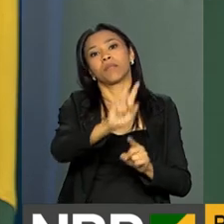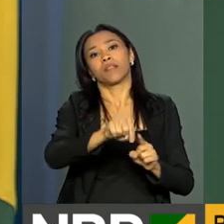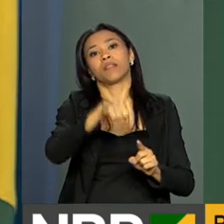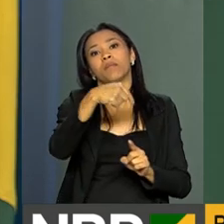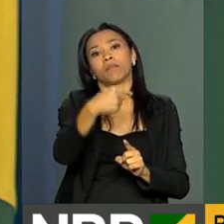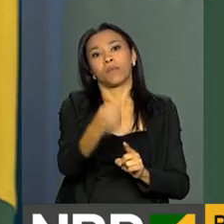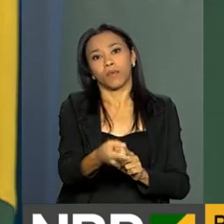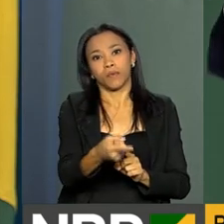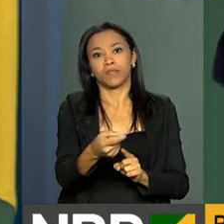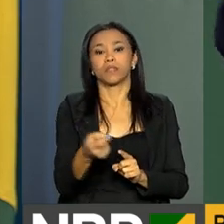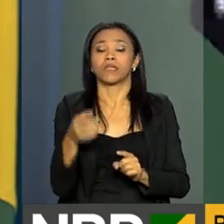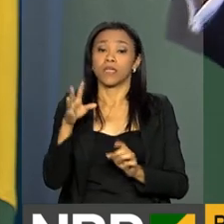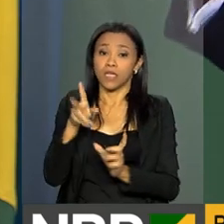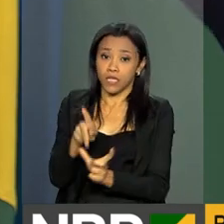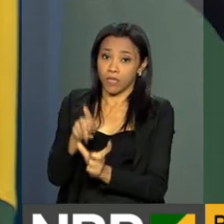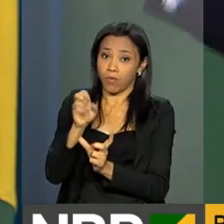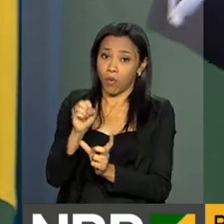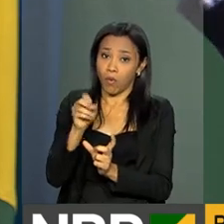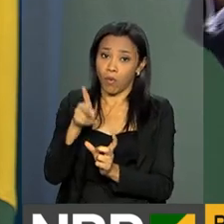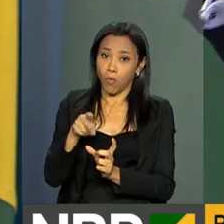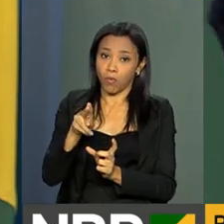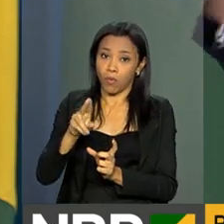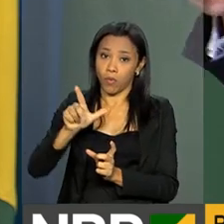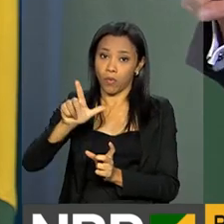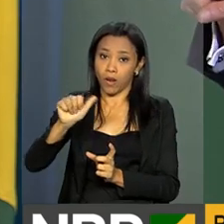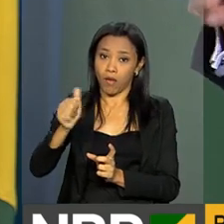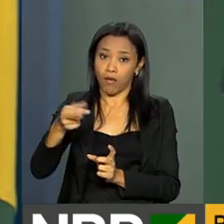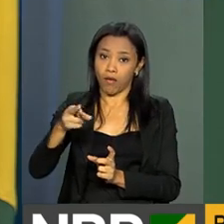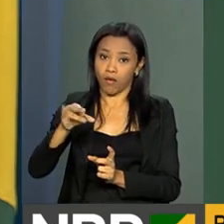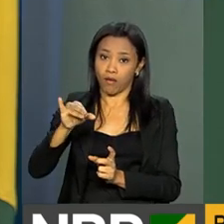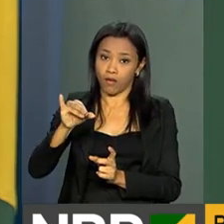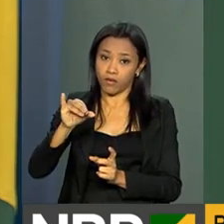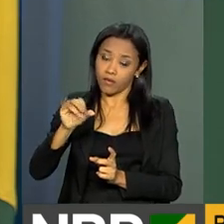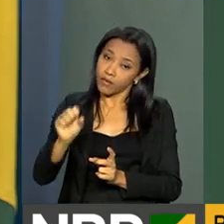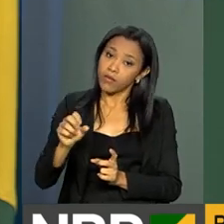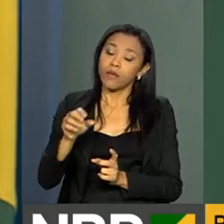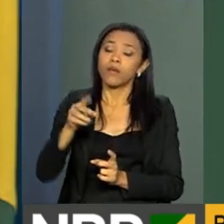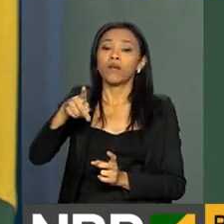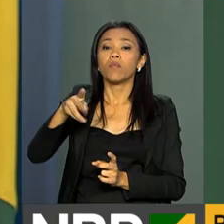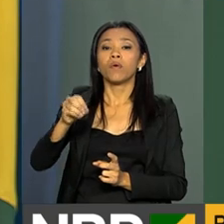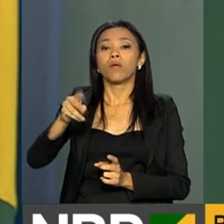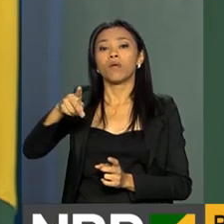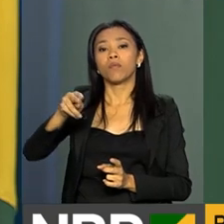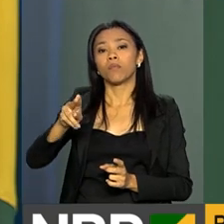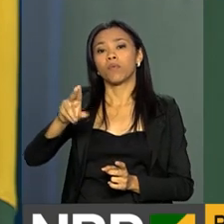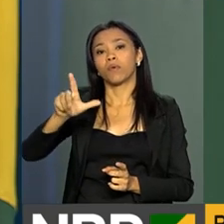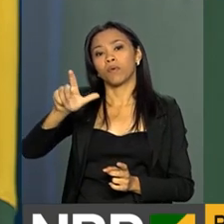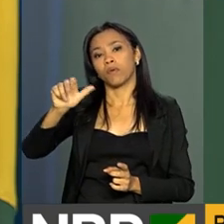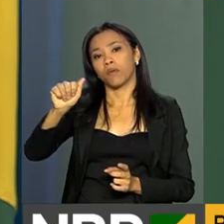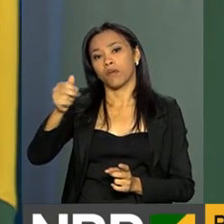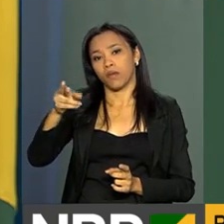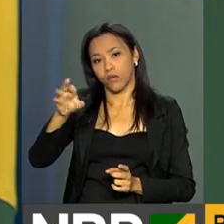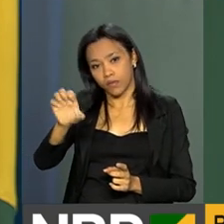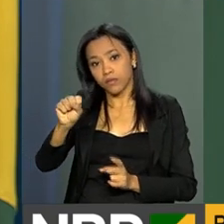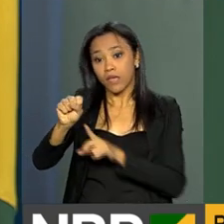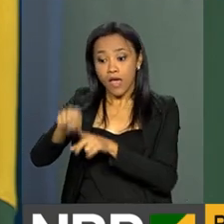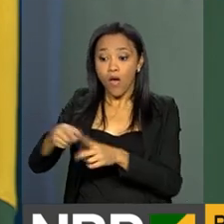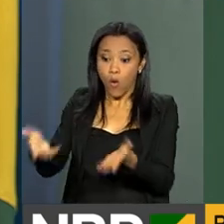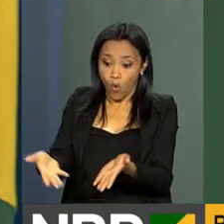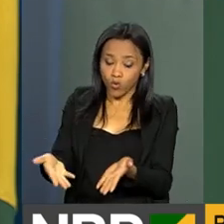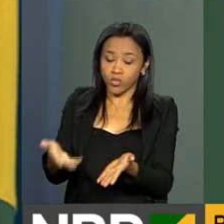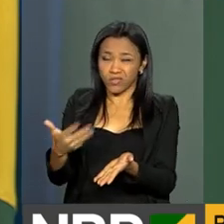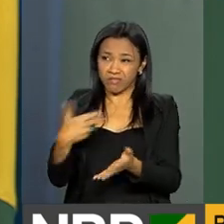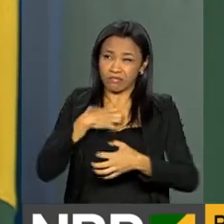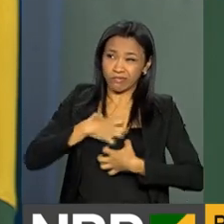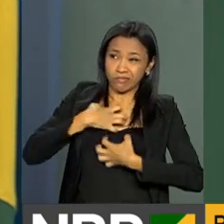populares, que demandam um largo período para serem reconhecidas. O que nós praticamos é medidas populares. Nós queremos o reconhecimento